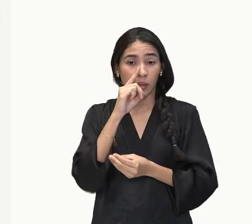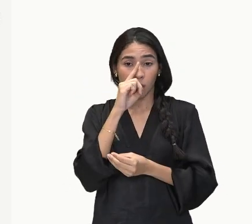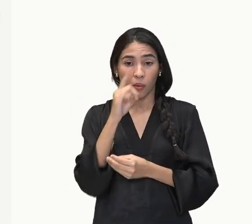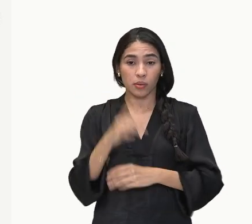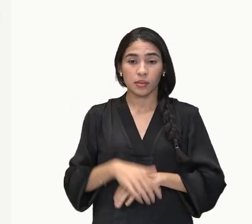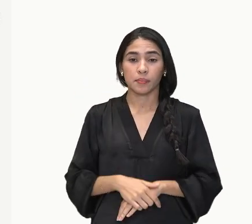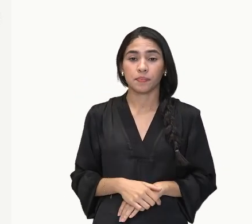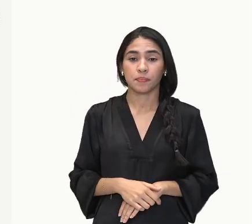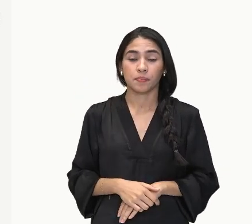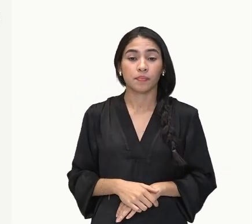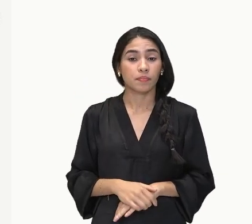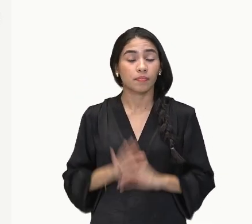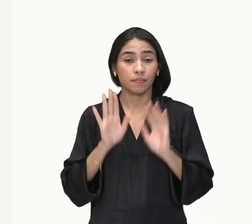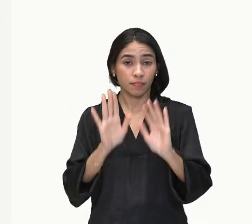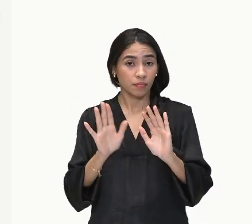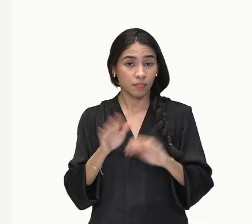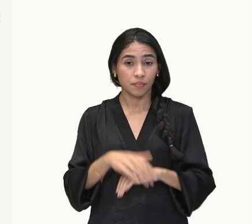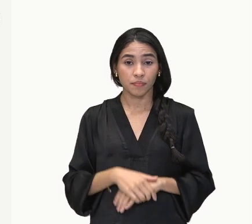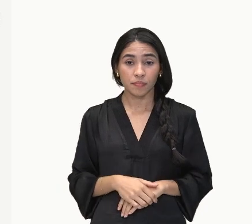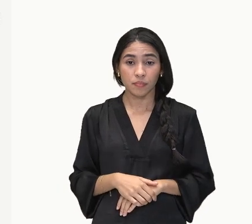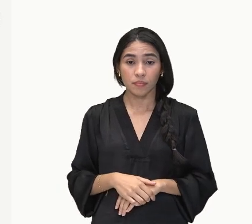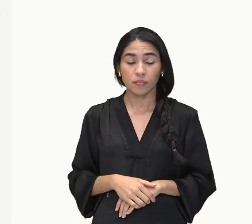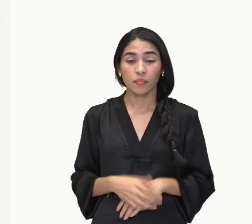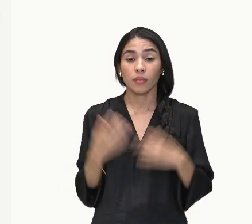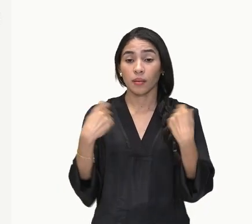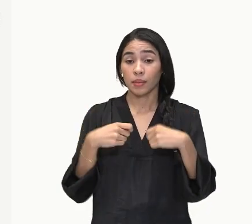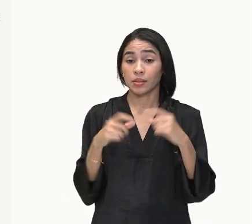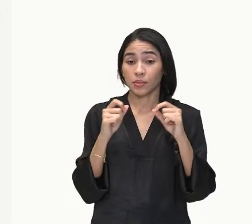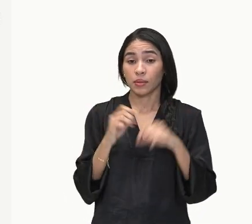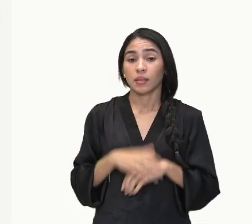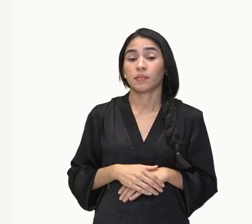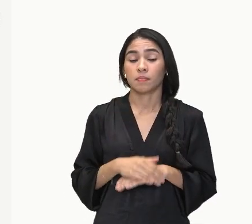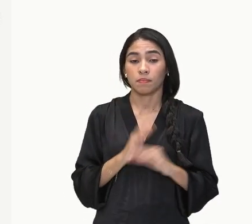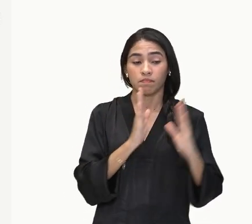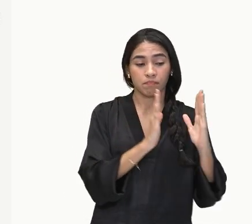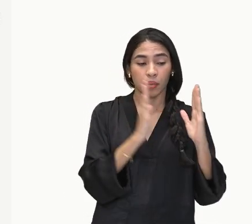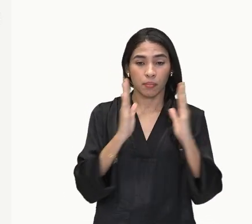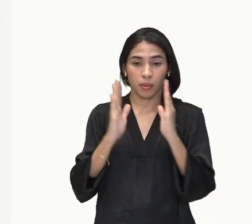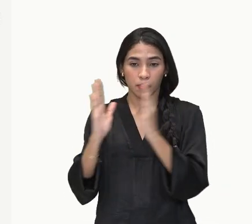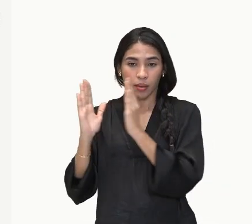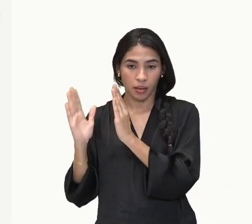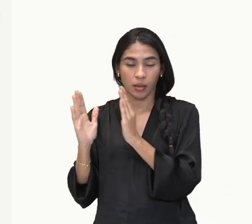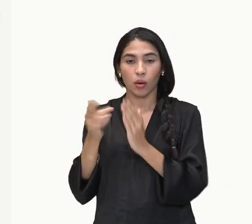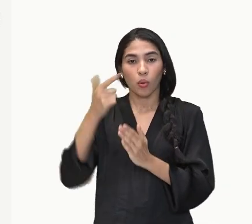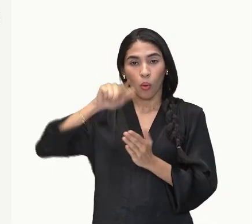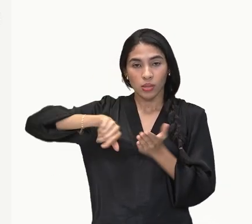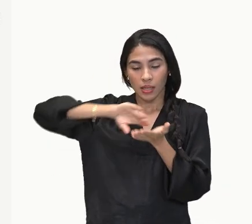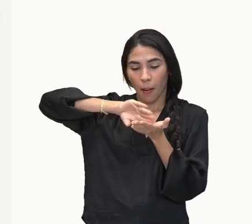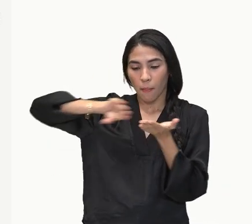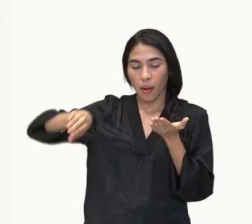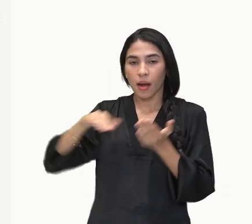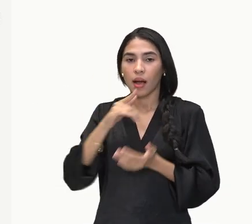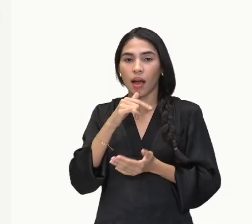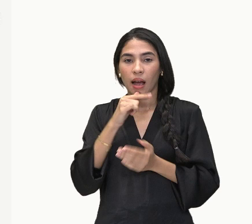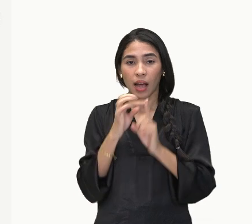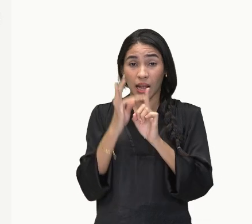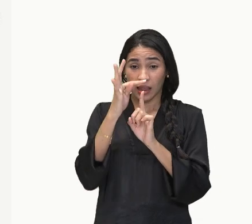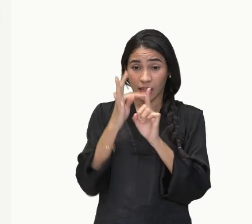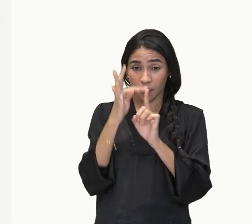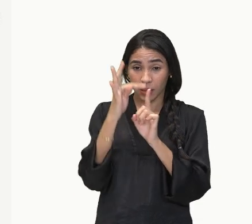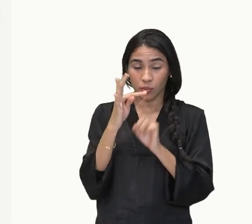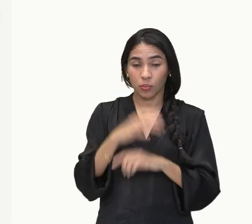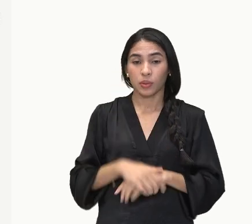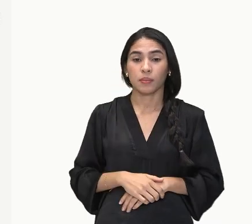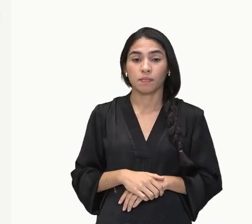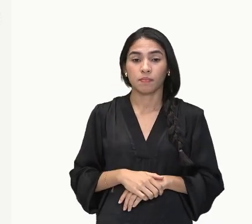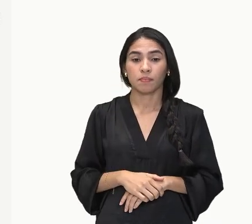usinas, tá? Mas ele precisa desse processo para eliminar parte desse calor que foi